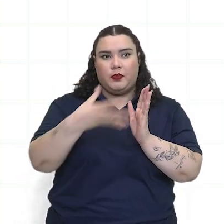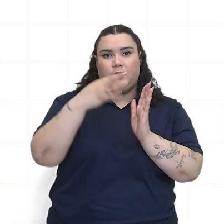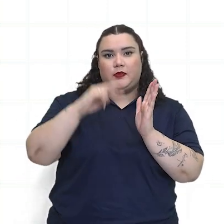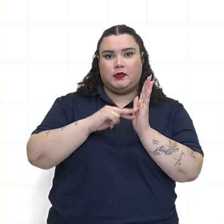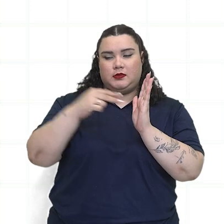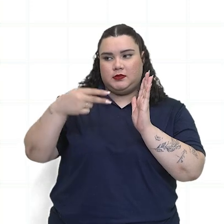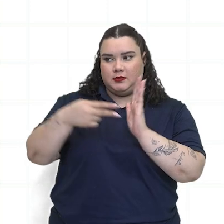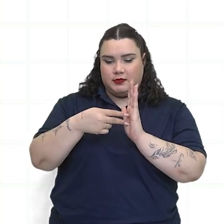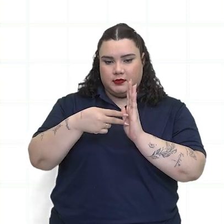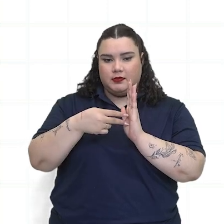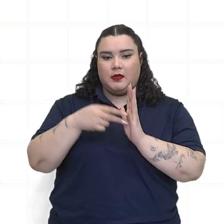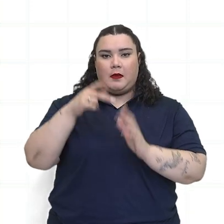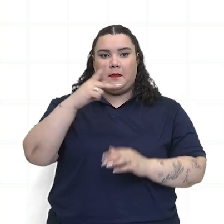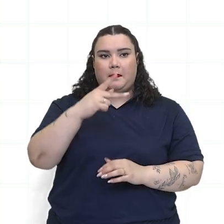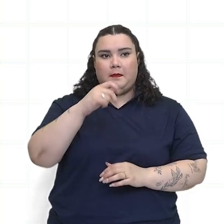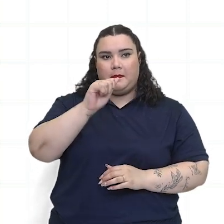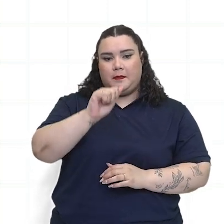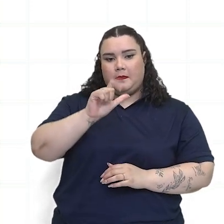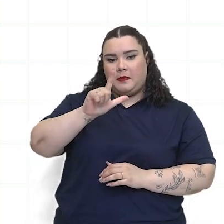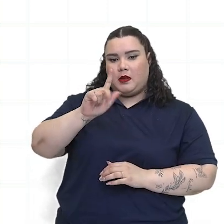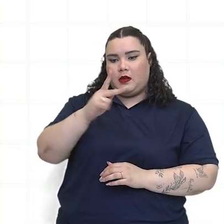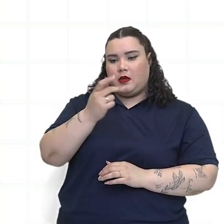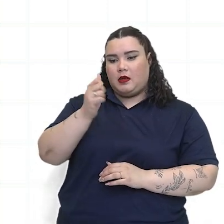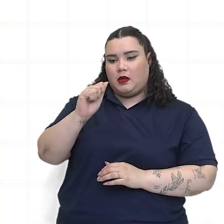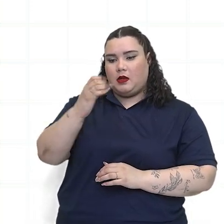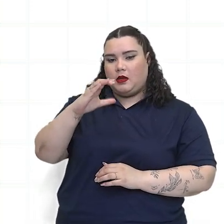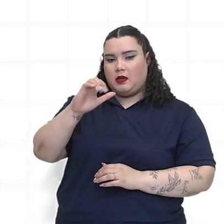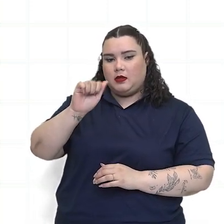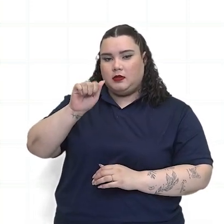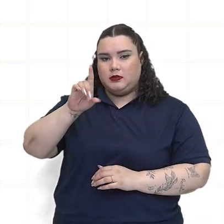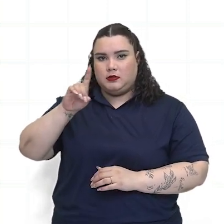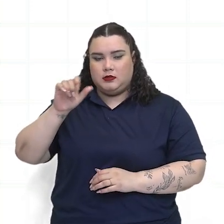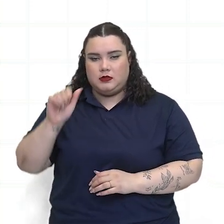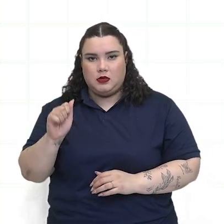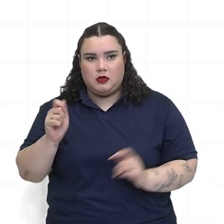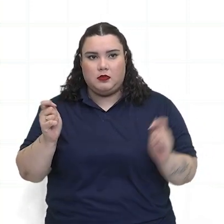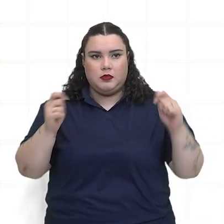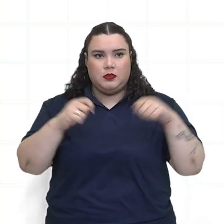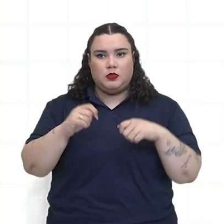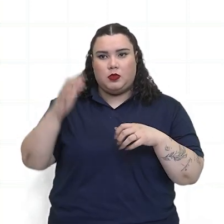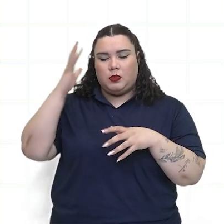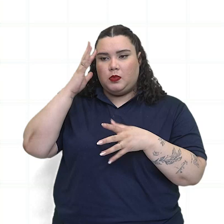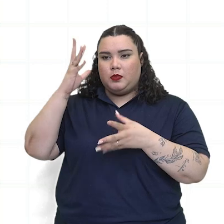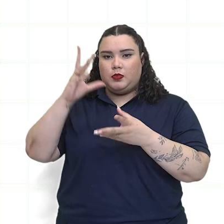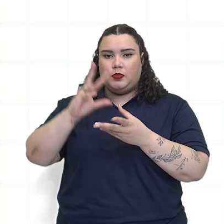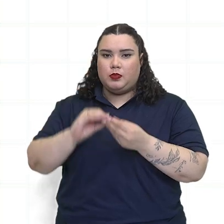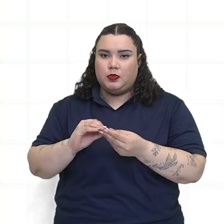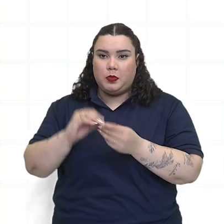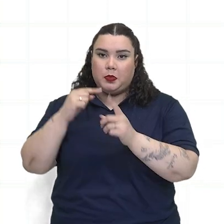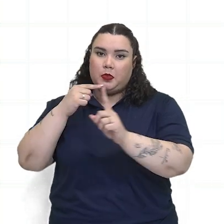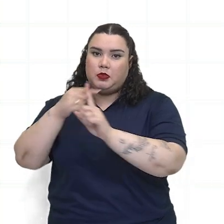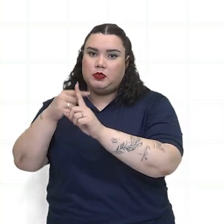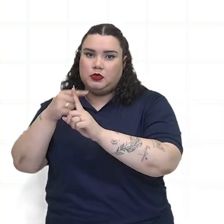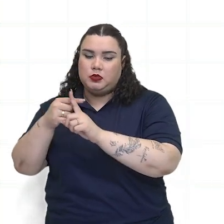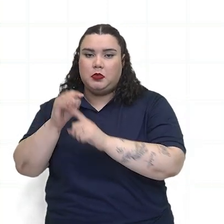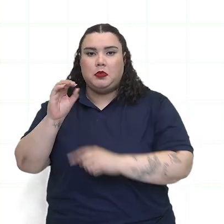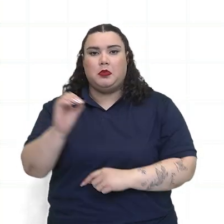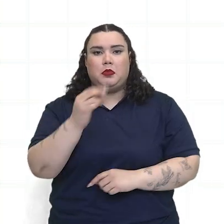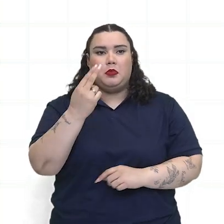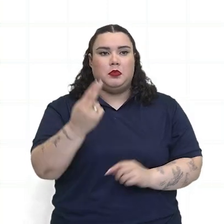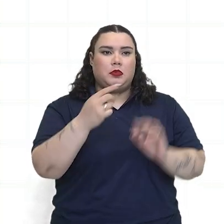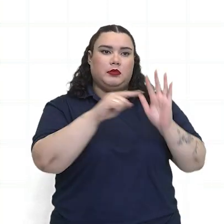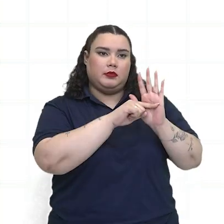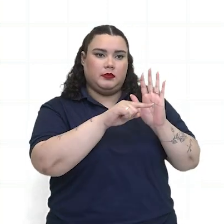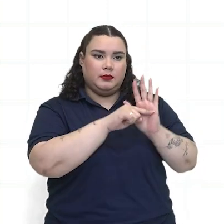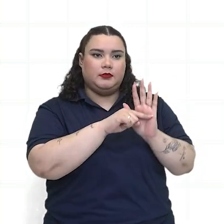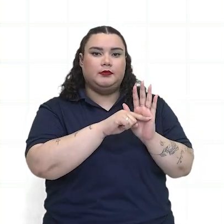significado. Palhaçada, que você pode interpretar tanto do ponto de vista positivo quanto do